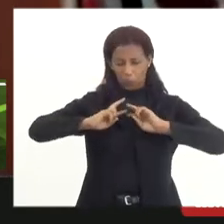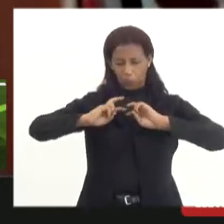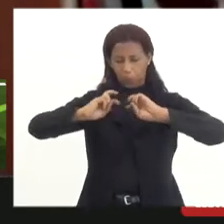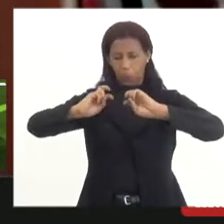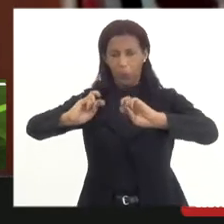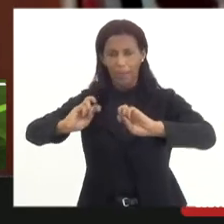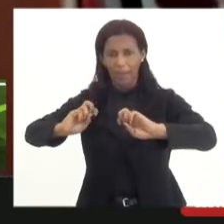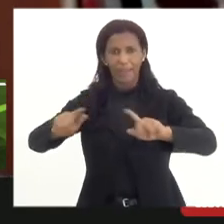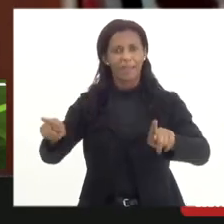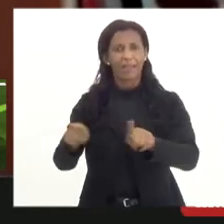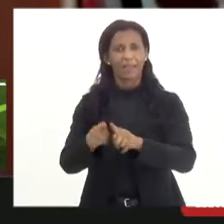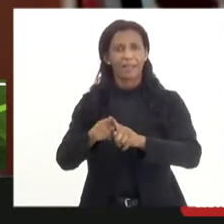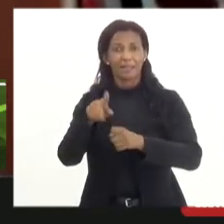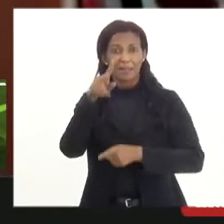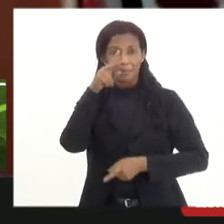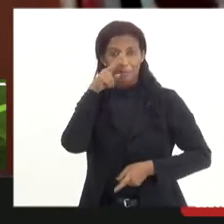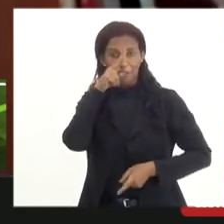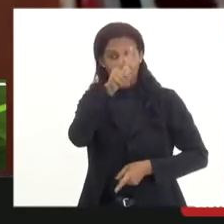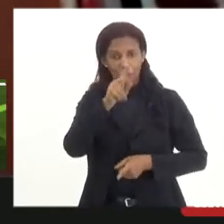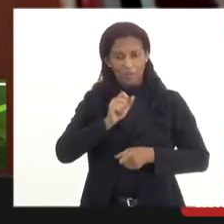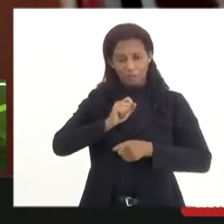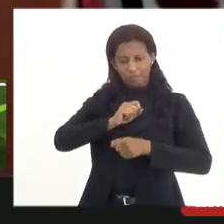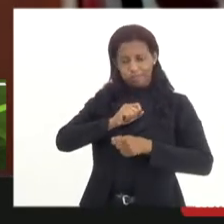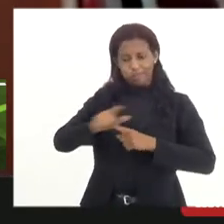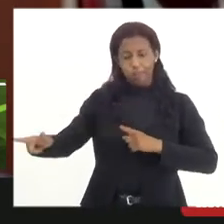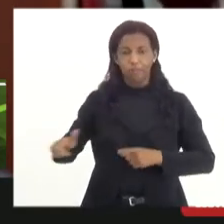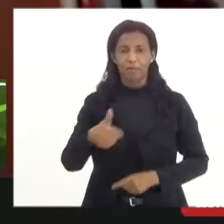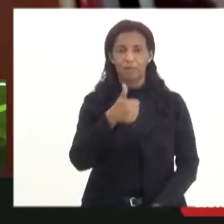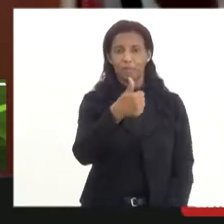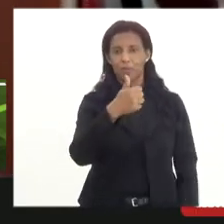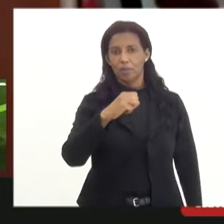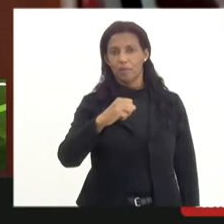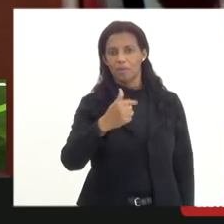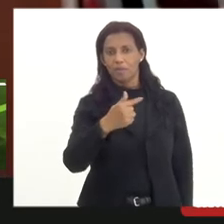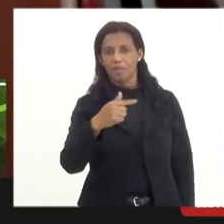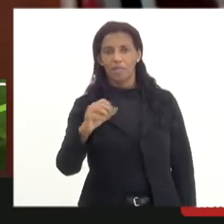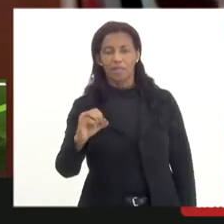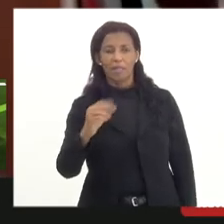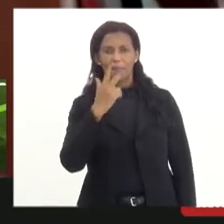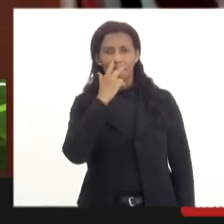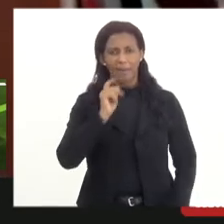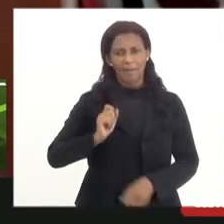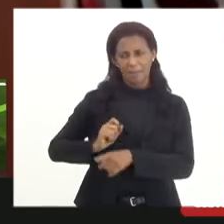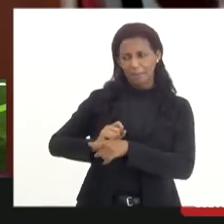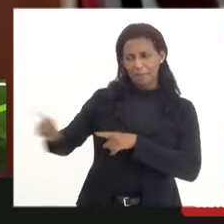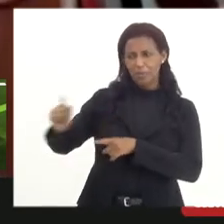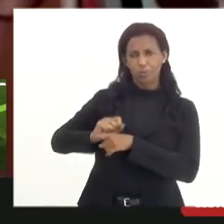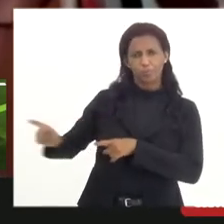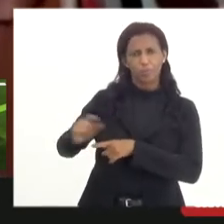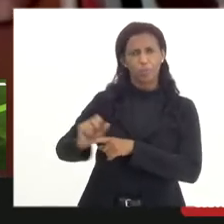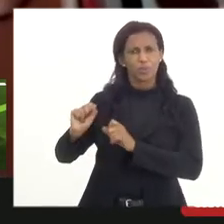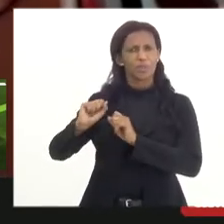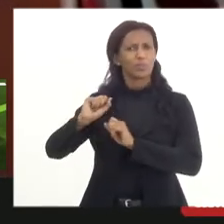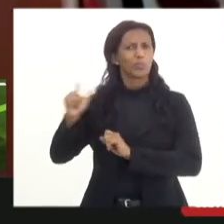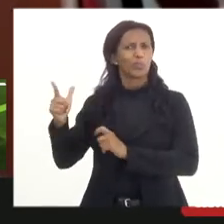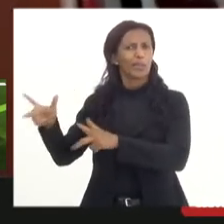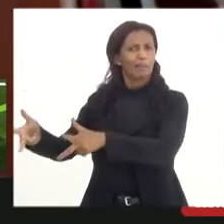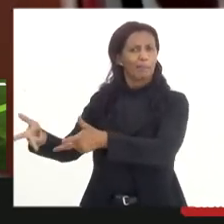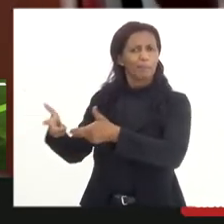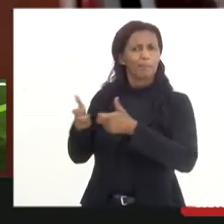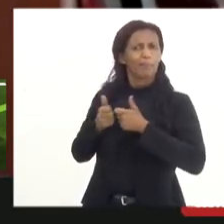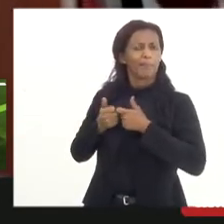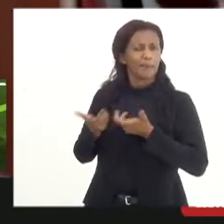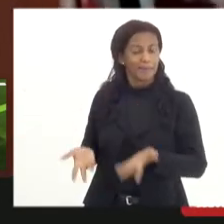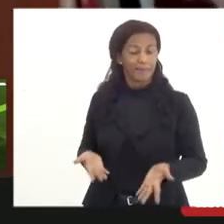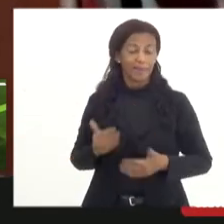forças que expulsam, né? No Rio de Janeiro, desde os anos 70, a gente tem tido mais forças que expulsam do que atraem. Entendendo também, e aí